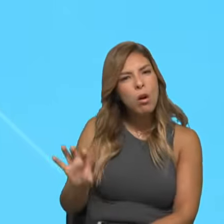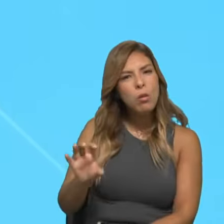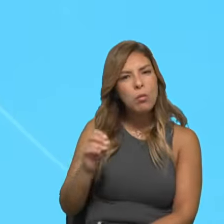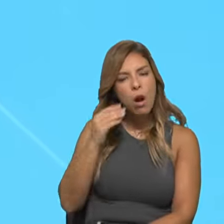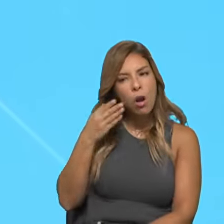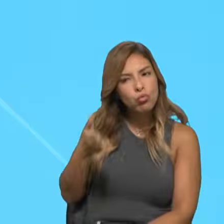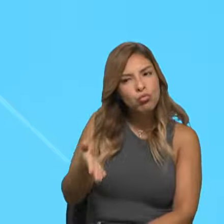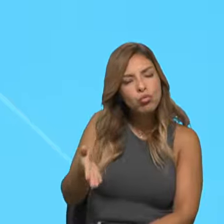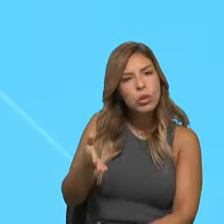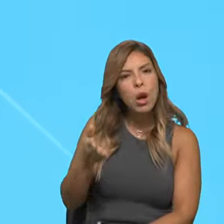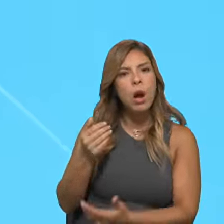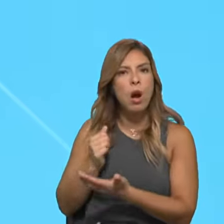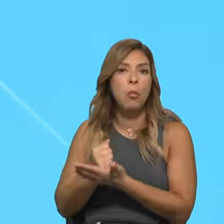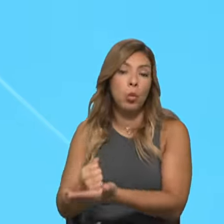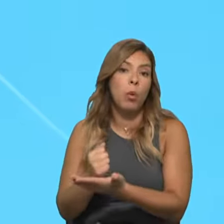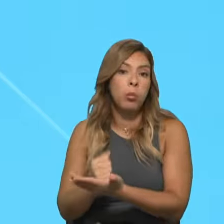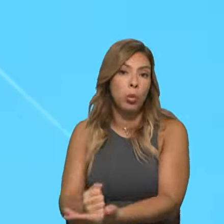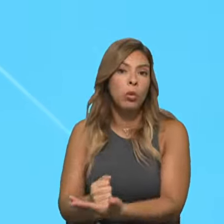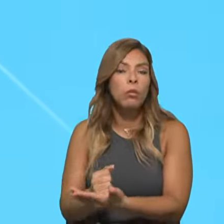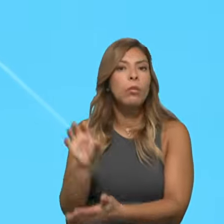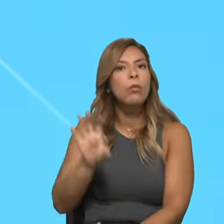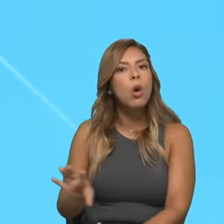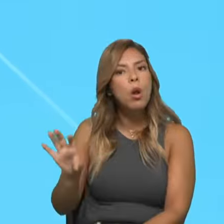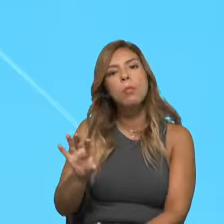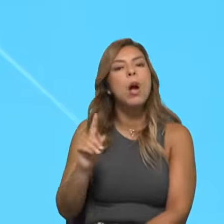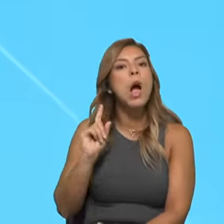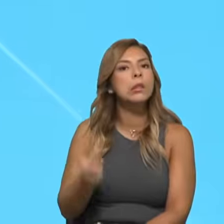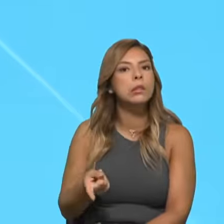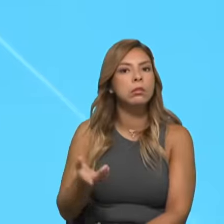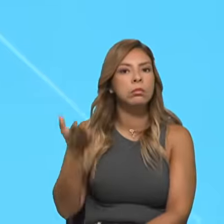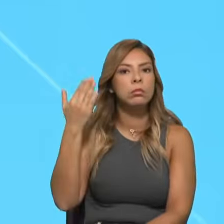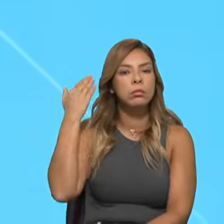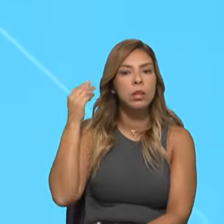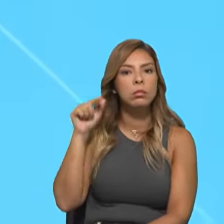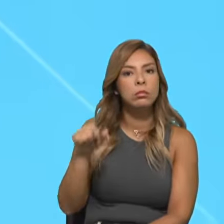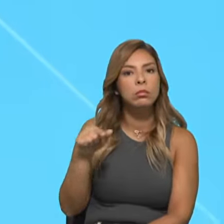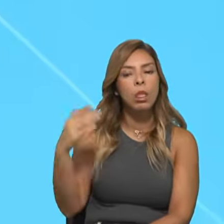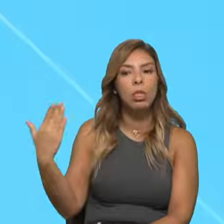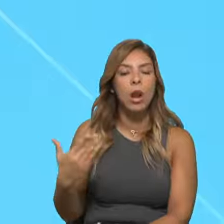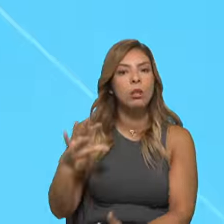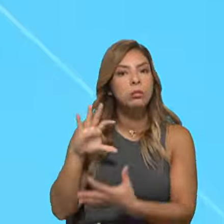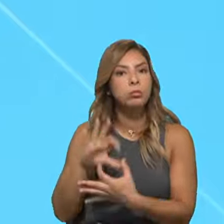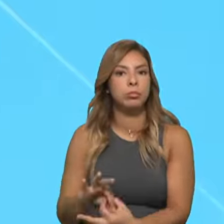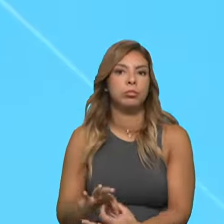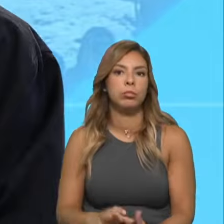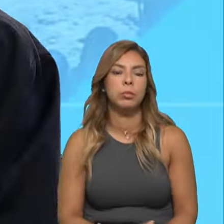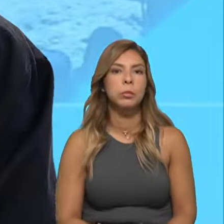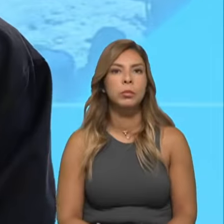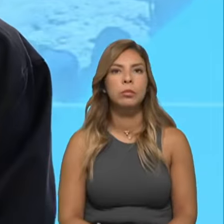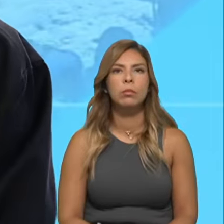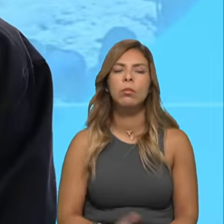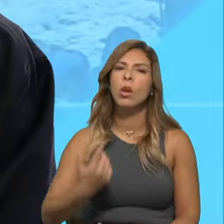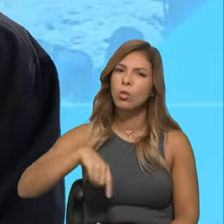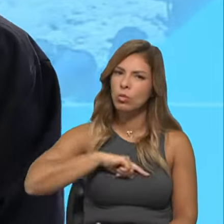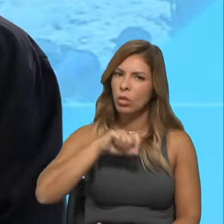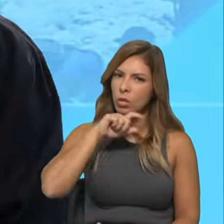ao apoio de ideologias que põem em causa precisamente este direito fundamental da liberdade religiosa. Nós podemos perceber